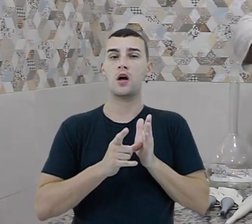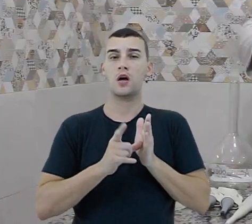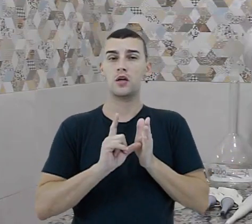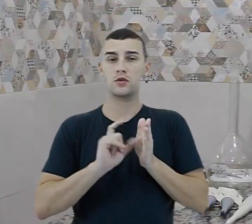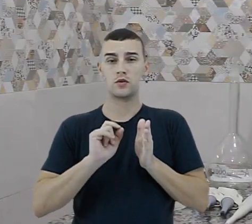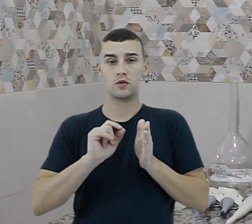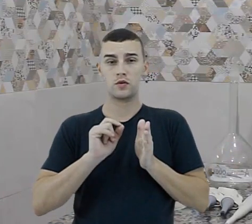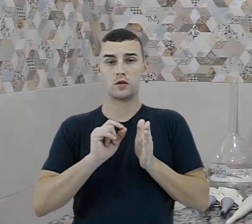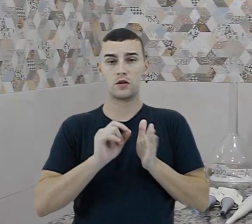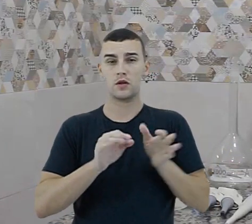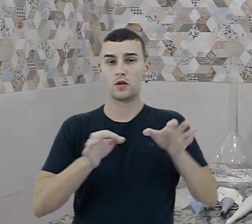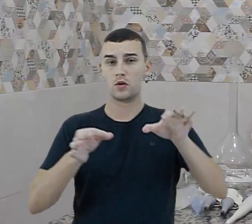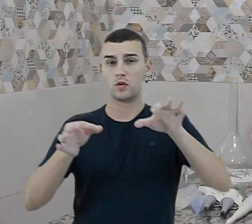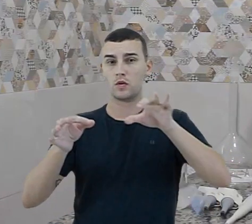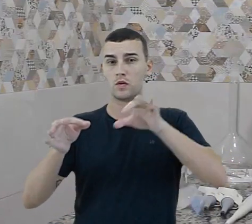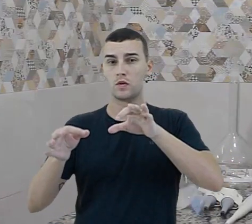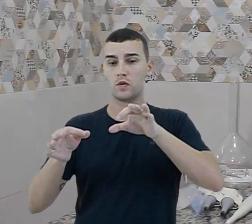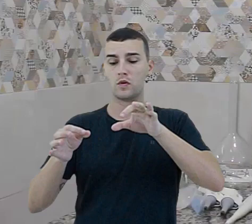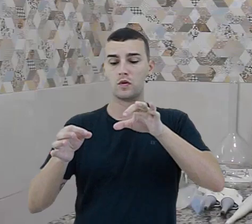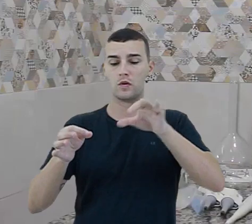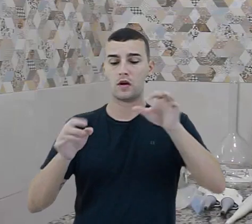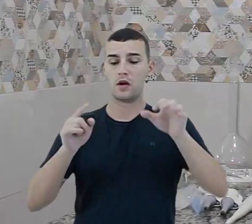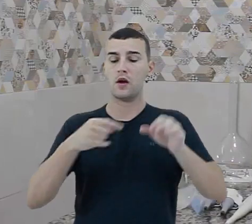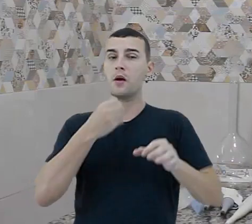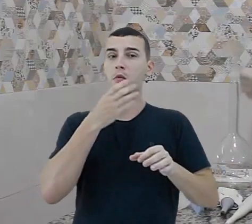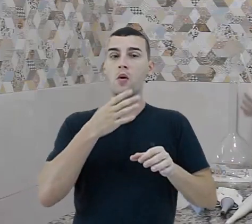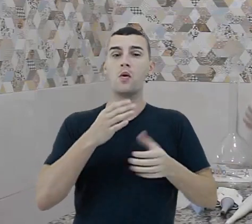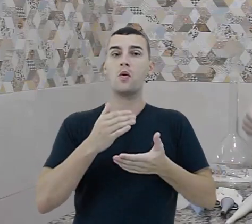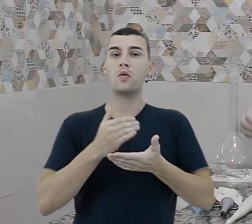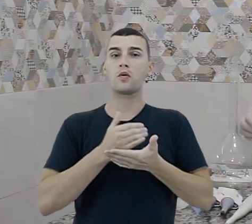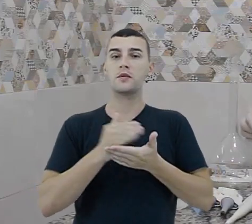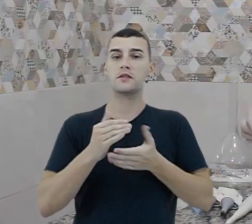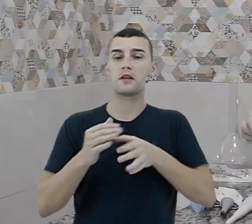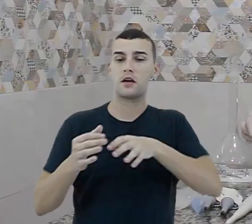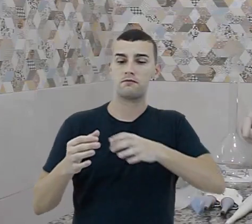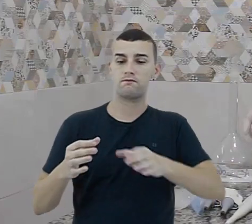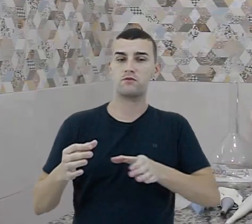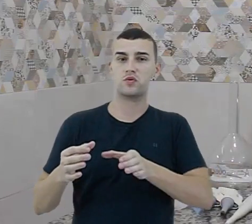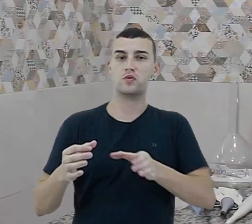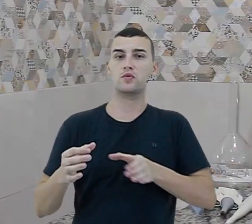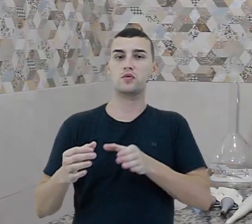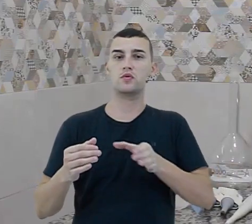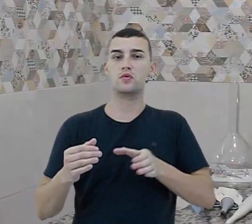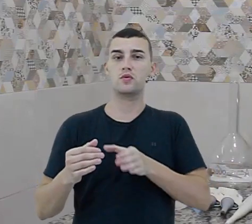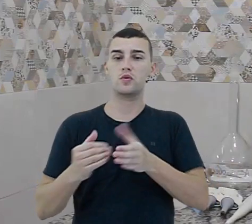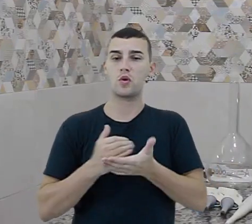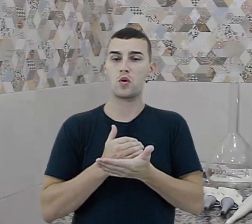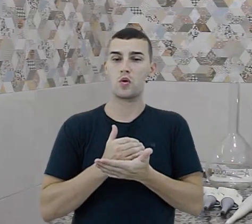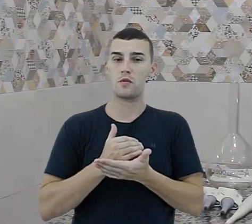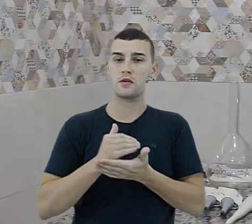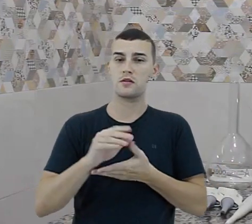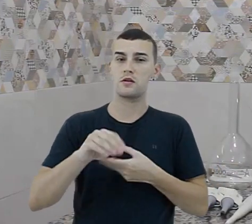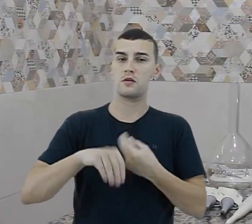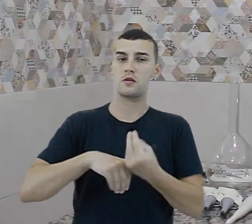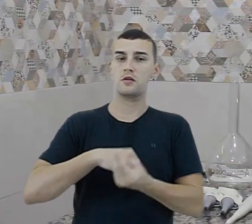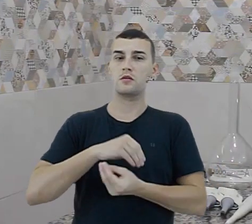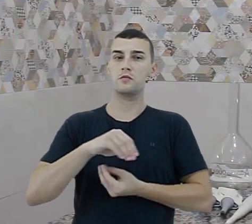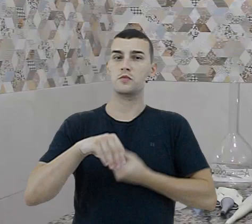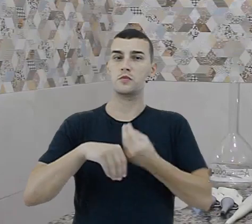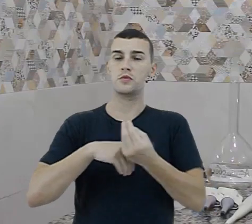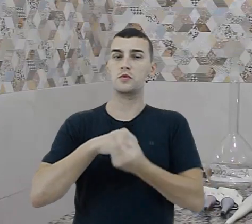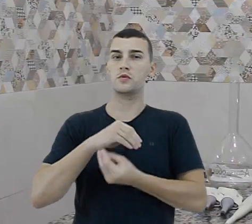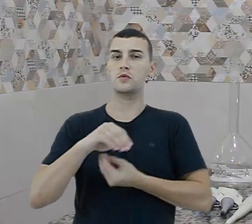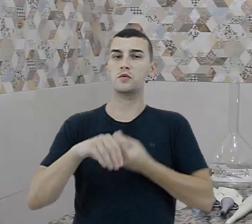Antes de chegar no gargalho, recomenda-se dar uma agitada para começar a dissolver